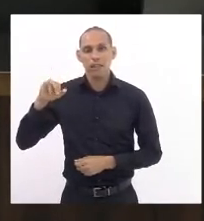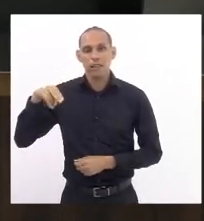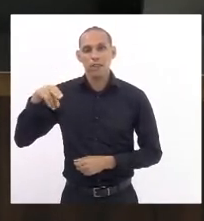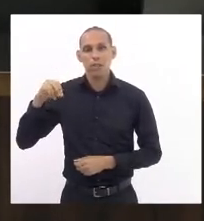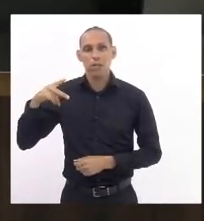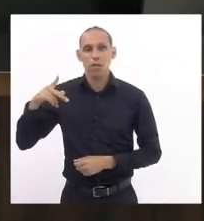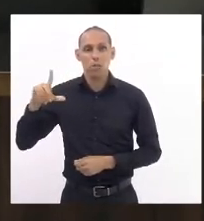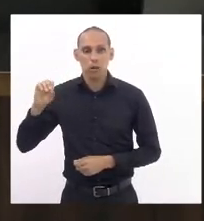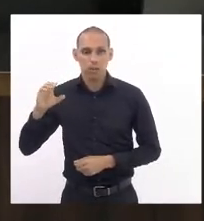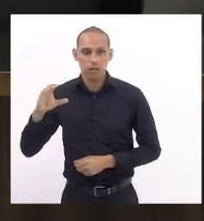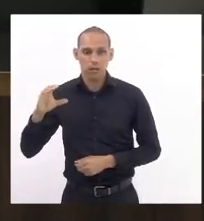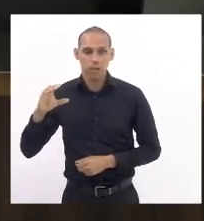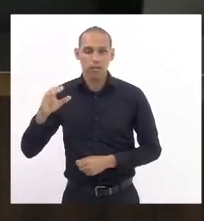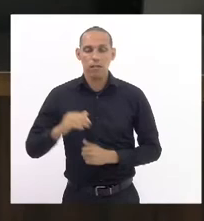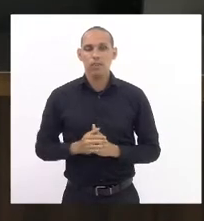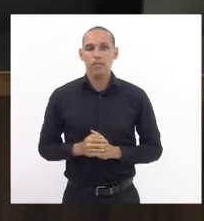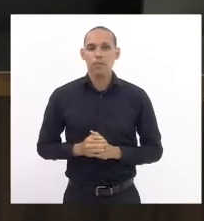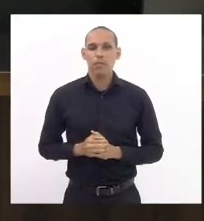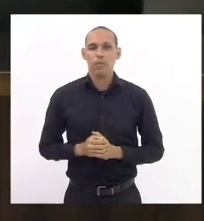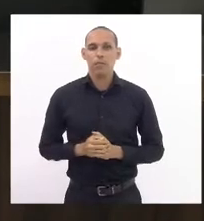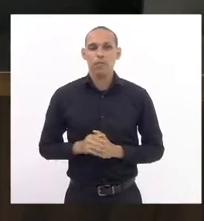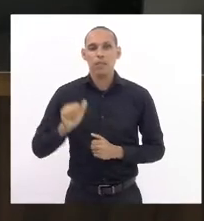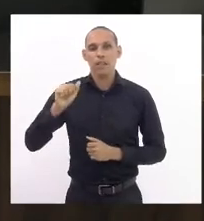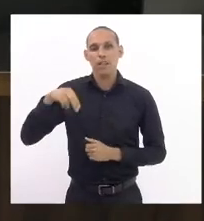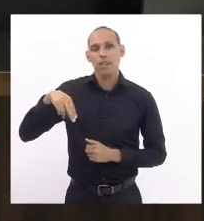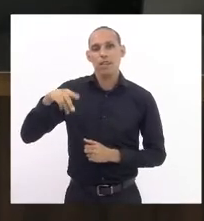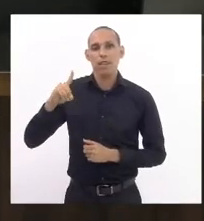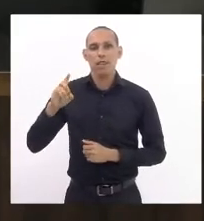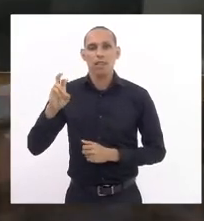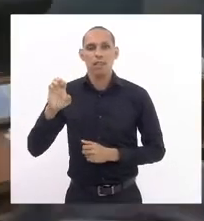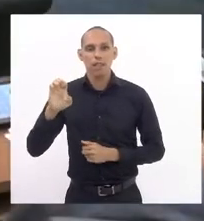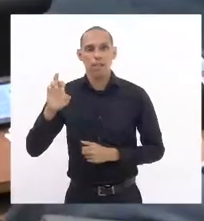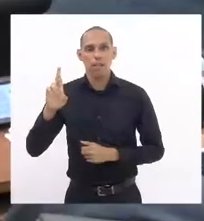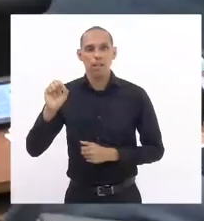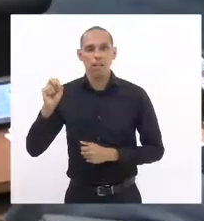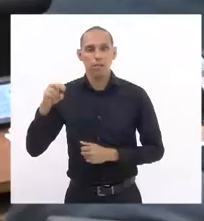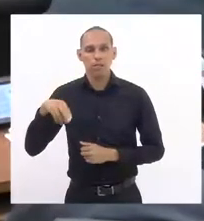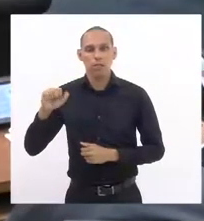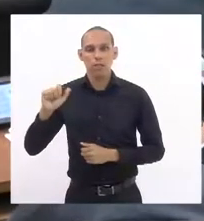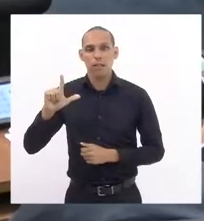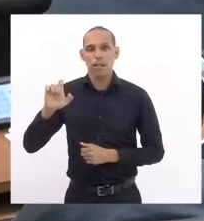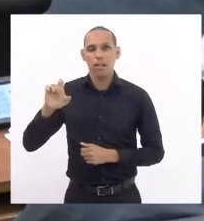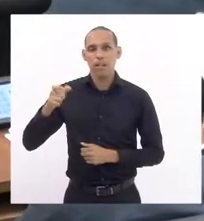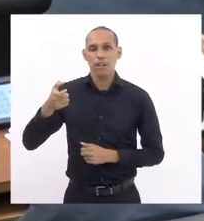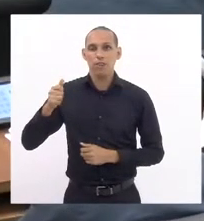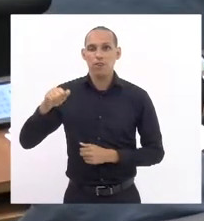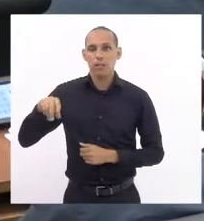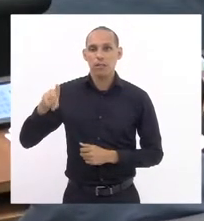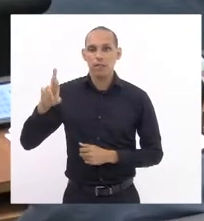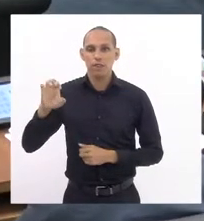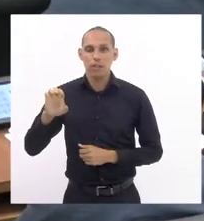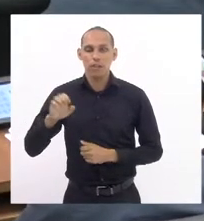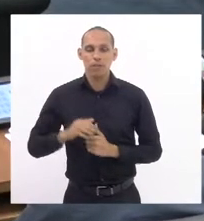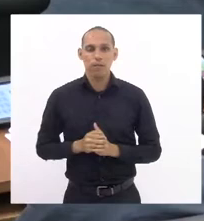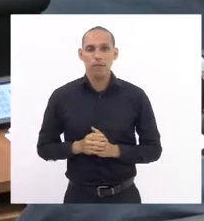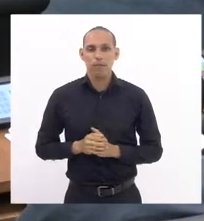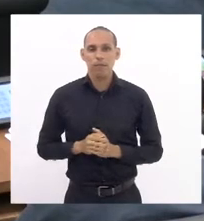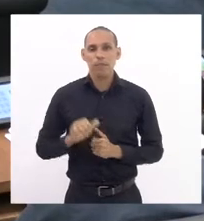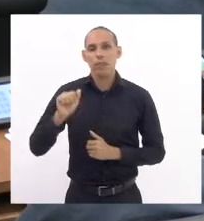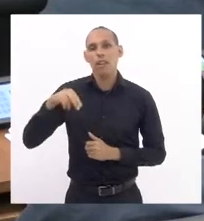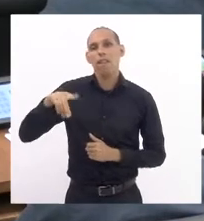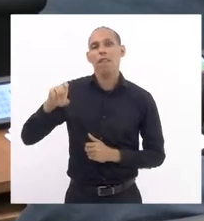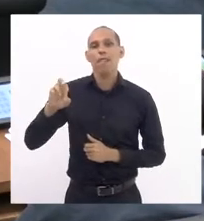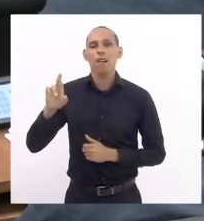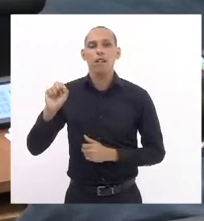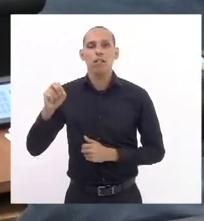Alexandre Knoploch, deputado Anderson Alexandre, deputado Anderson Alexandre, deputado Anderson